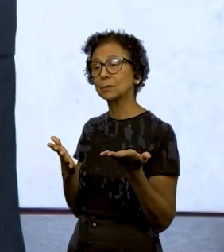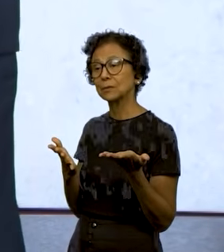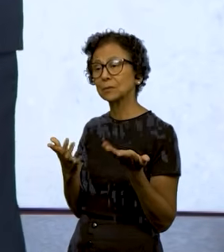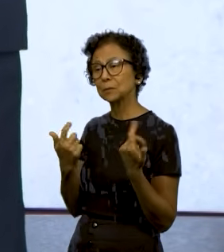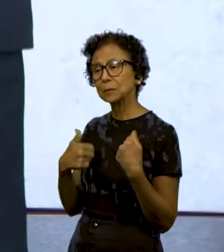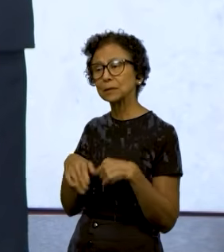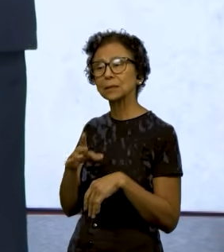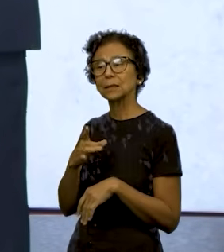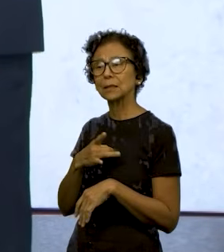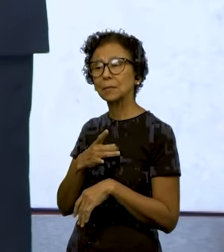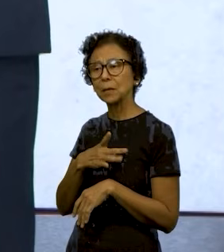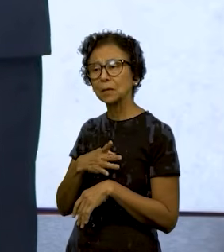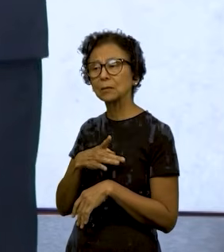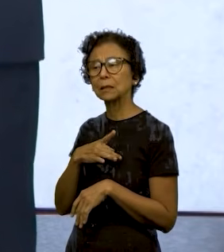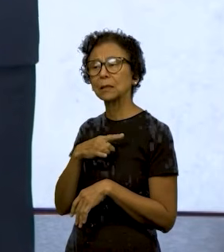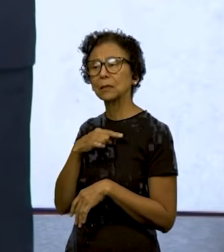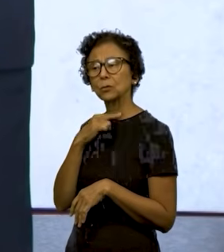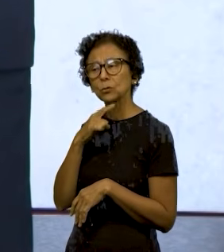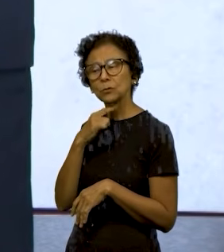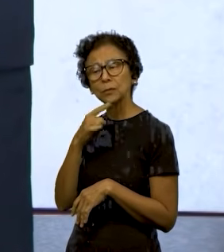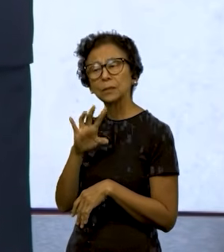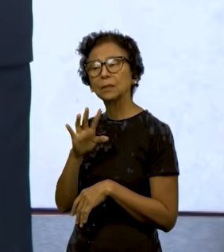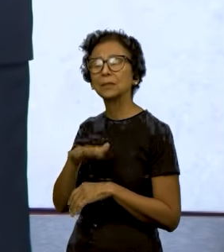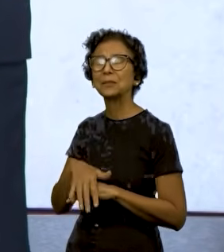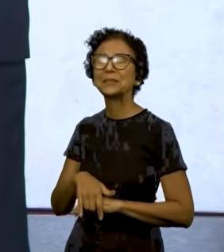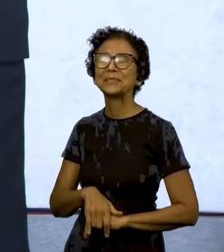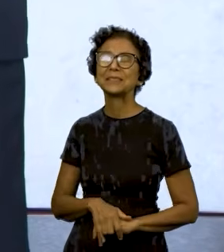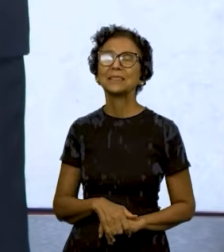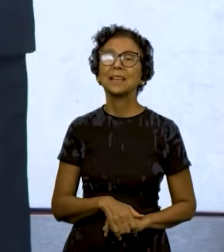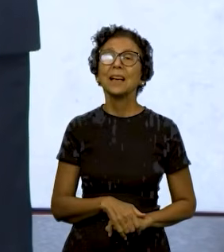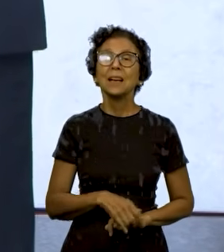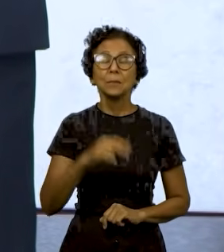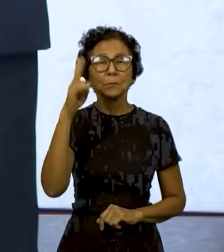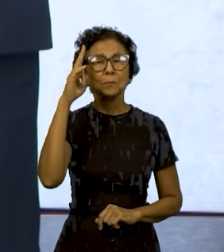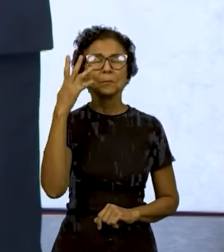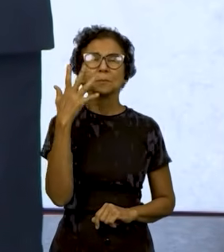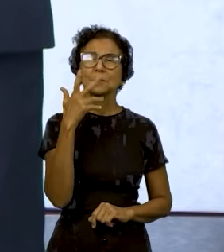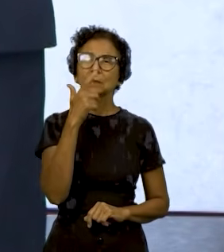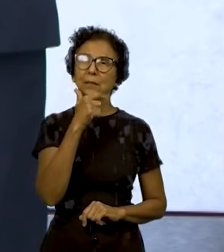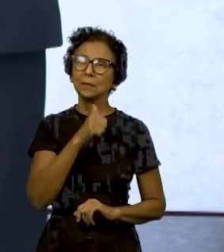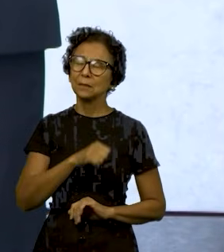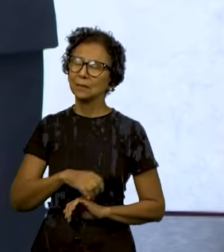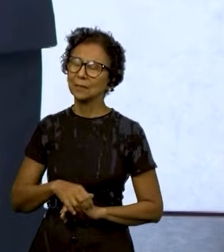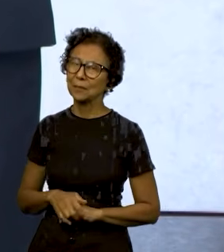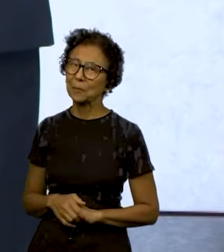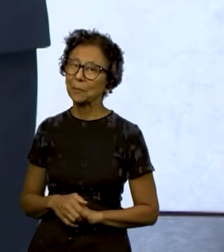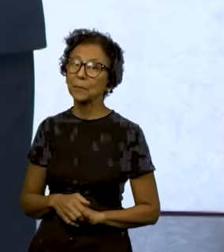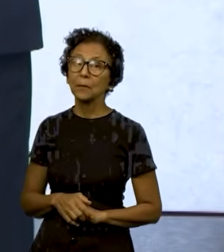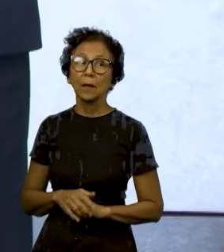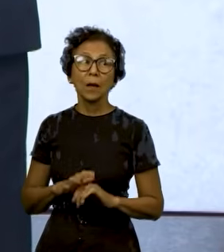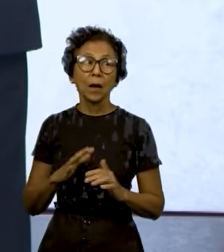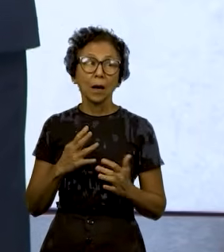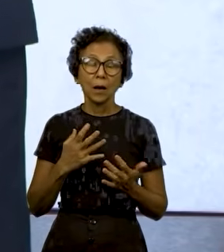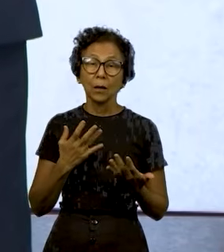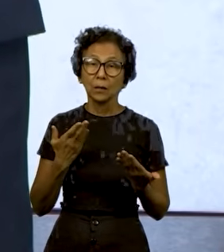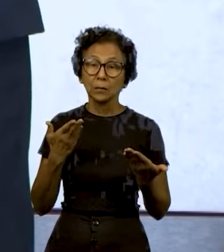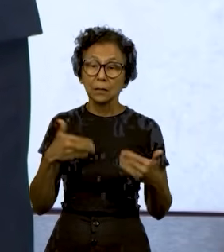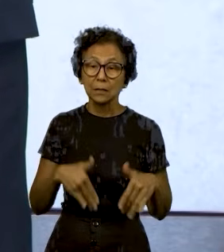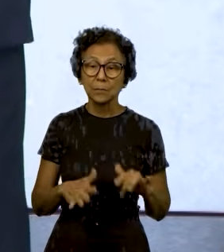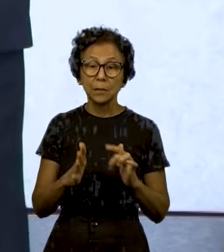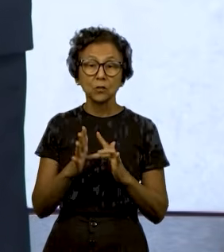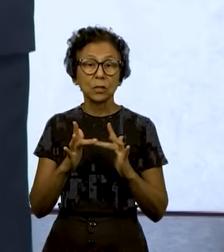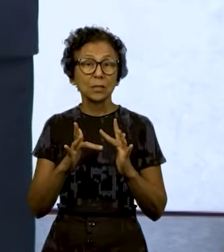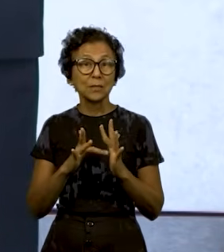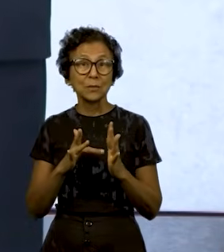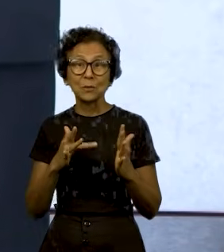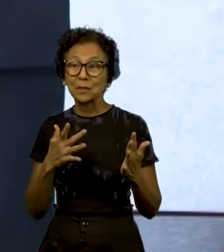essa história. Eu acho uma história muito bonita essa aqui, porque ele diz assim: ora, o nascimento de Jesus na casa